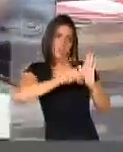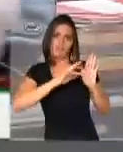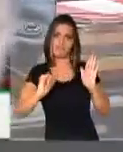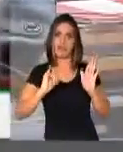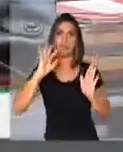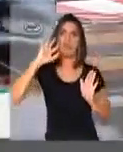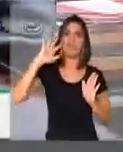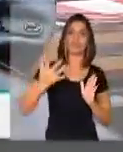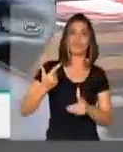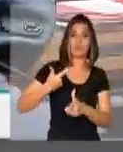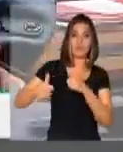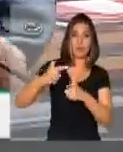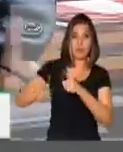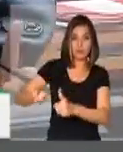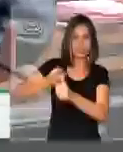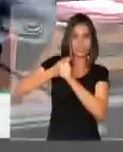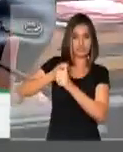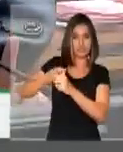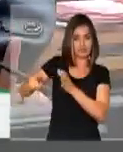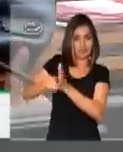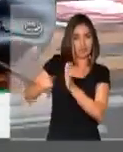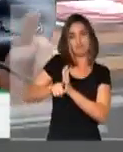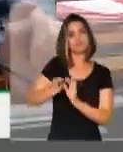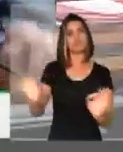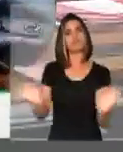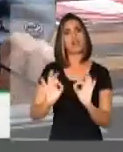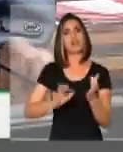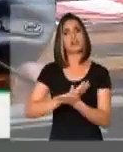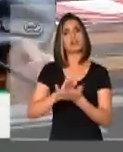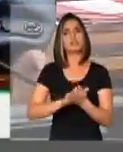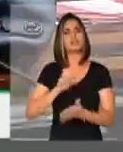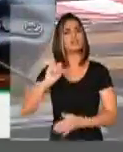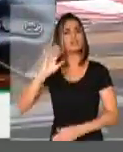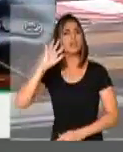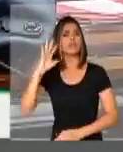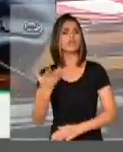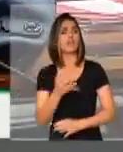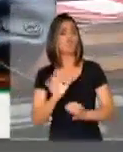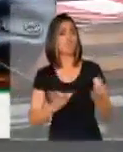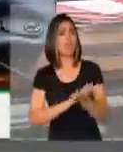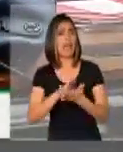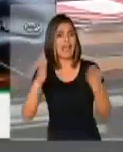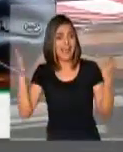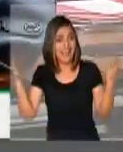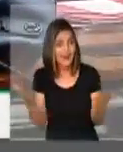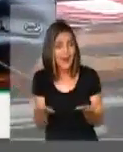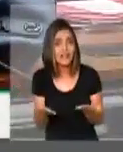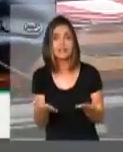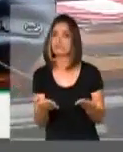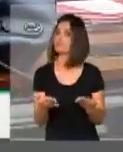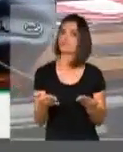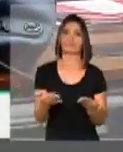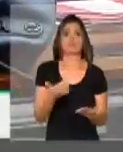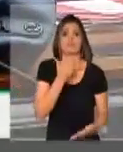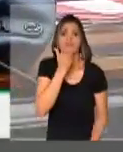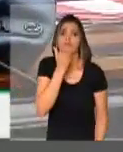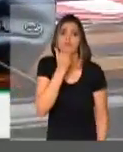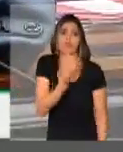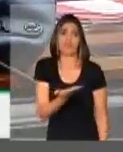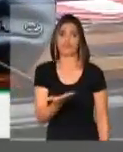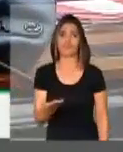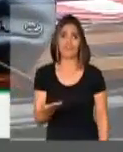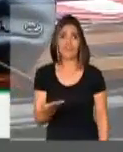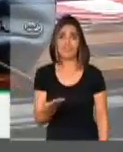caixa no presente. Portanto, se não resolve um problema de caixa no presente, não há que se falar